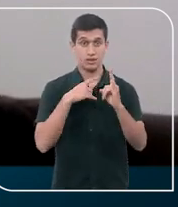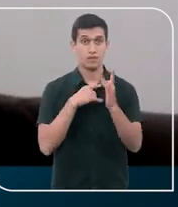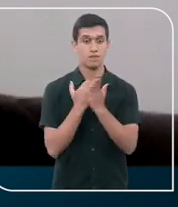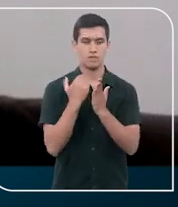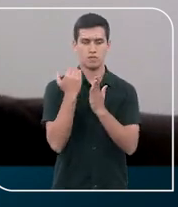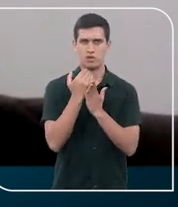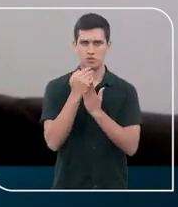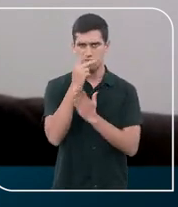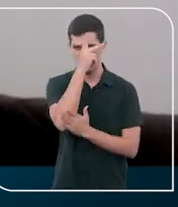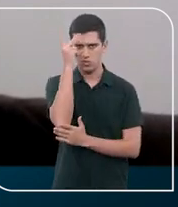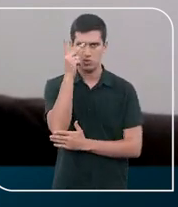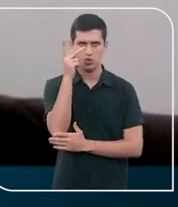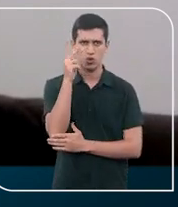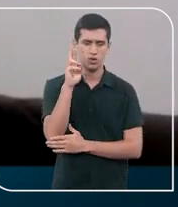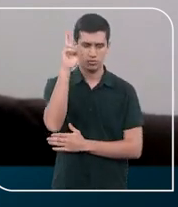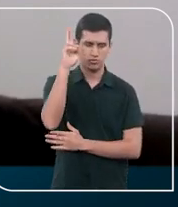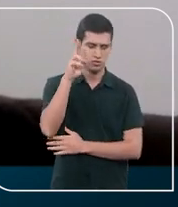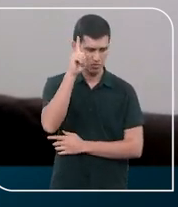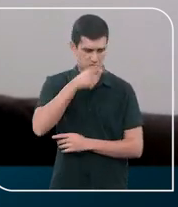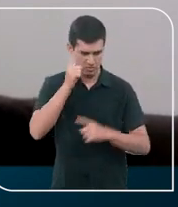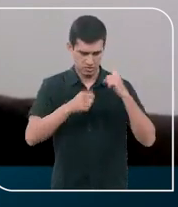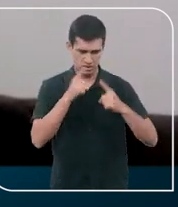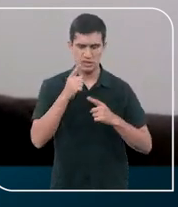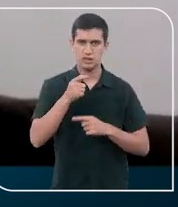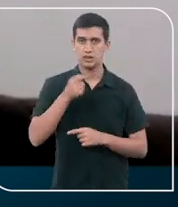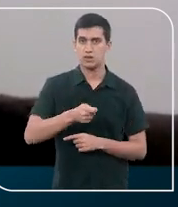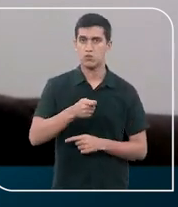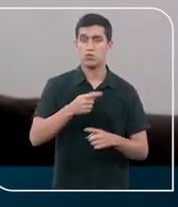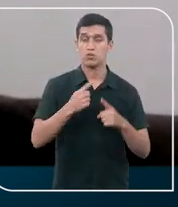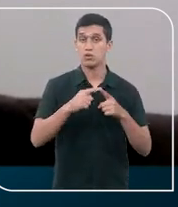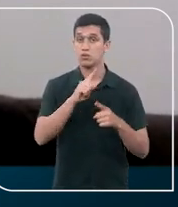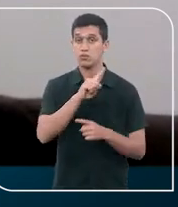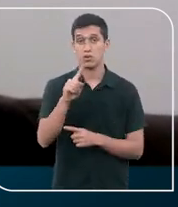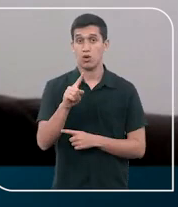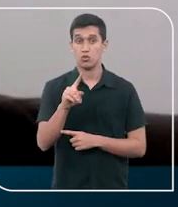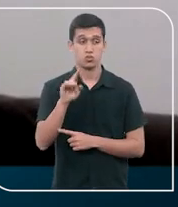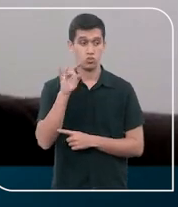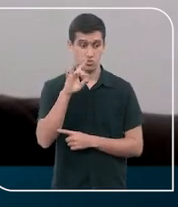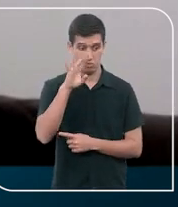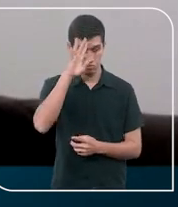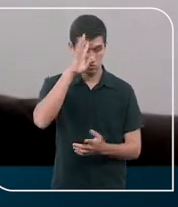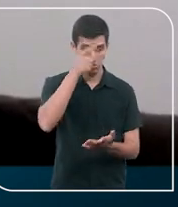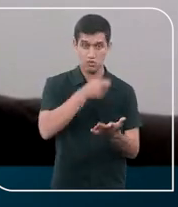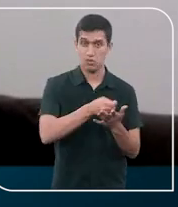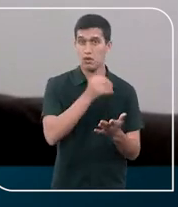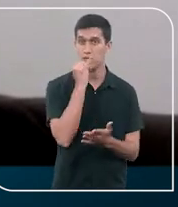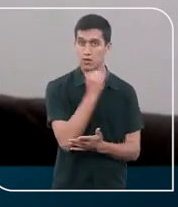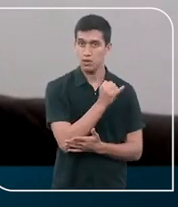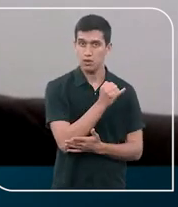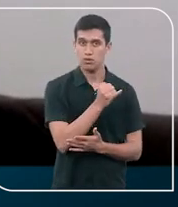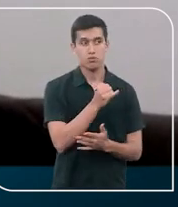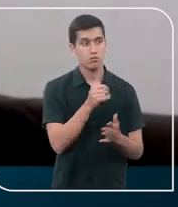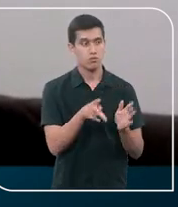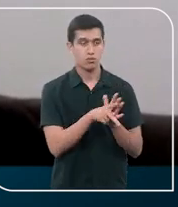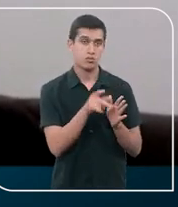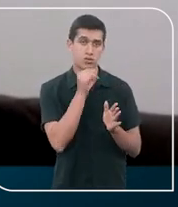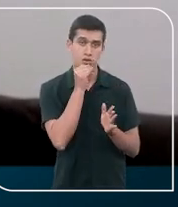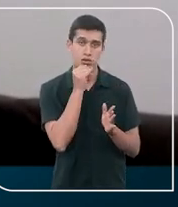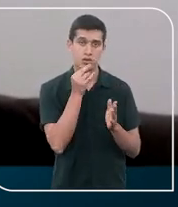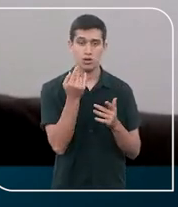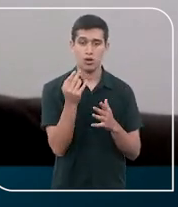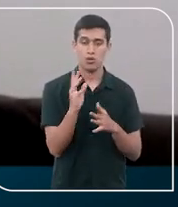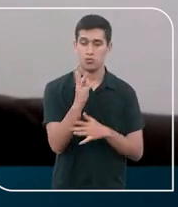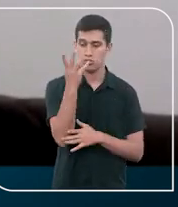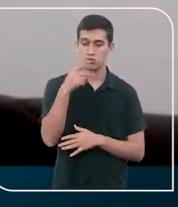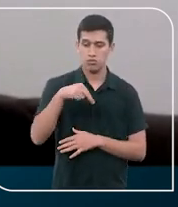né, cometido pelos condomínios, porque não é uma medida que, por si só, o fato dele circular, como o professor Francisco